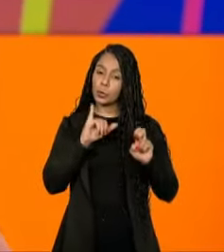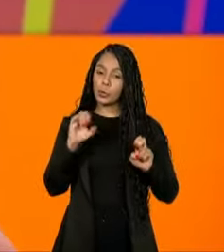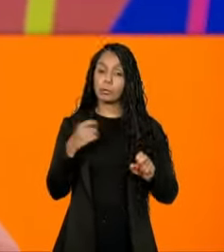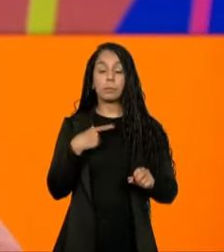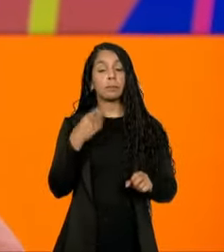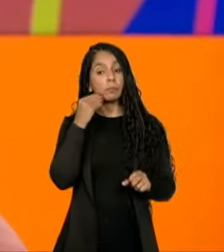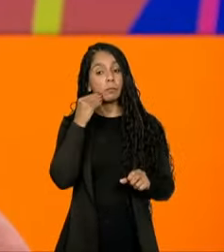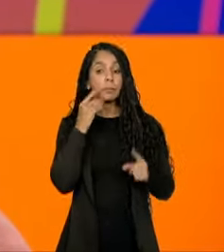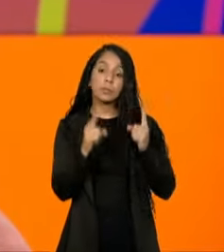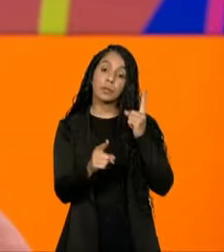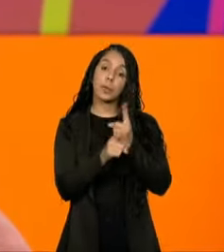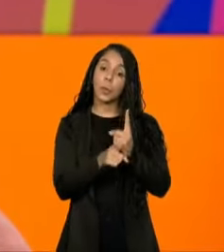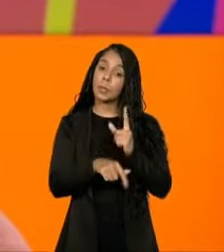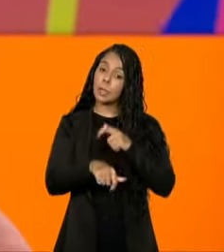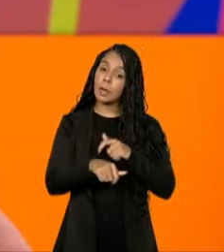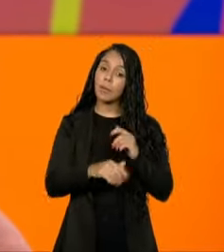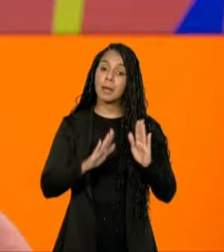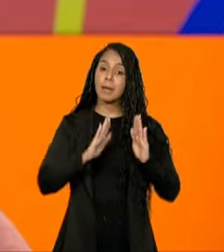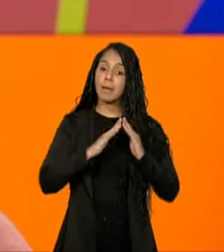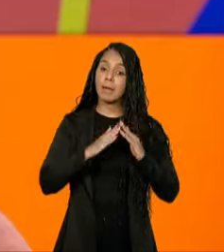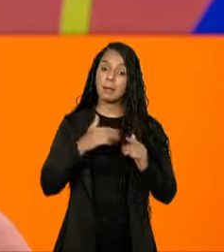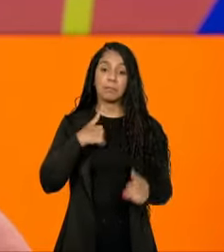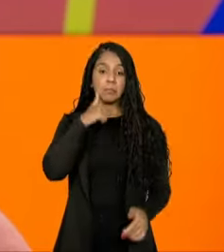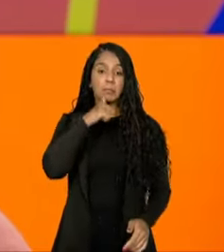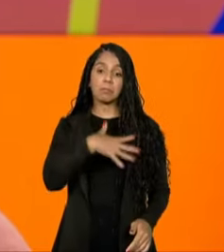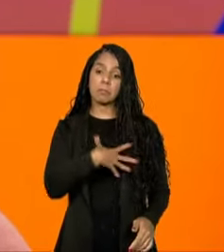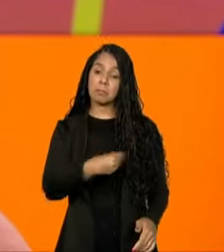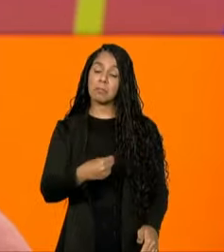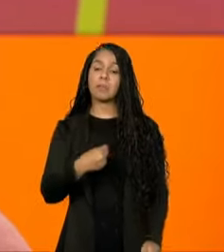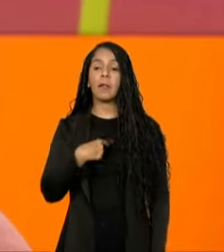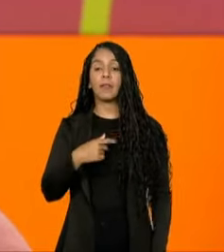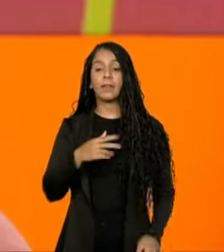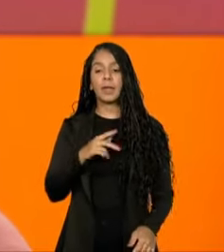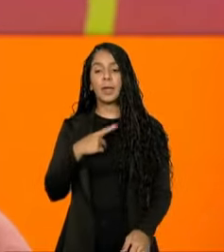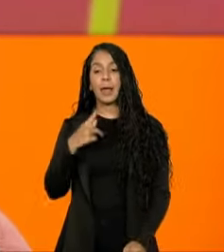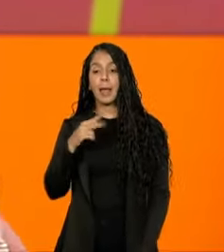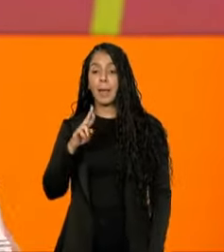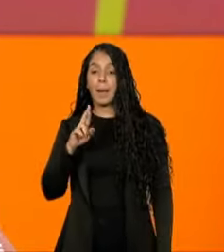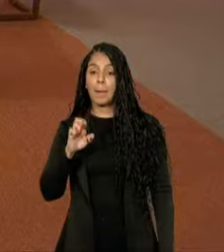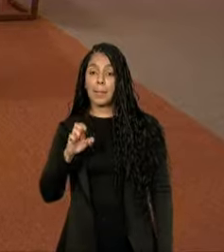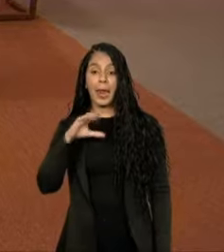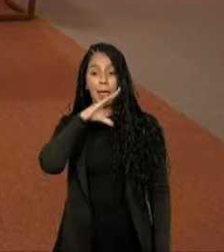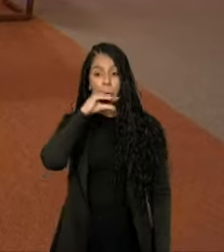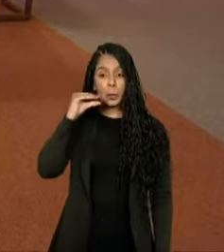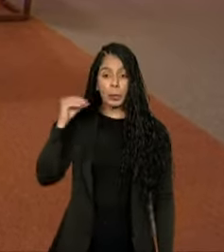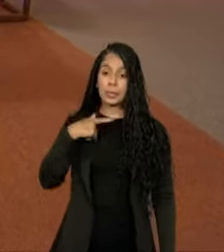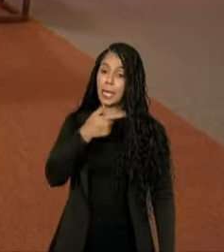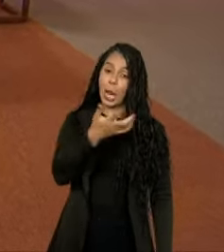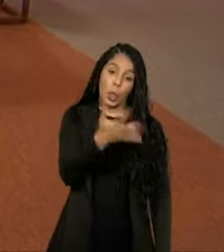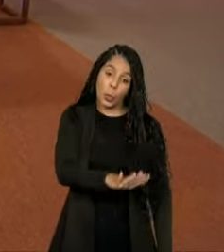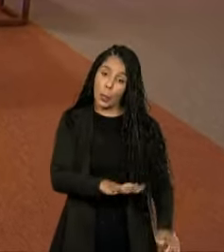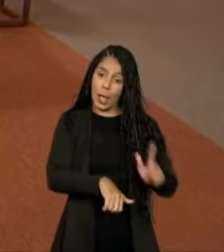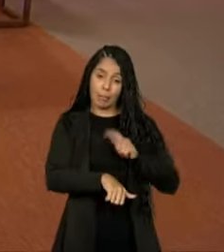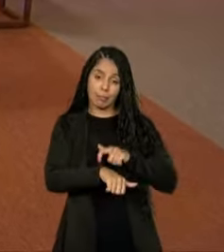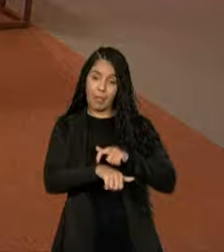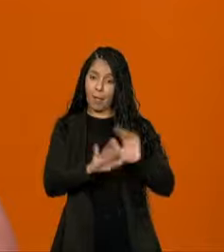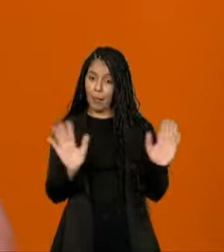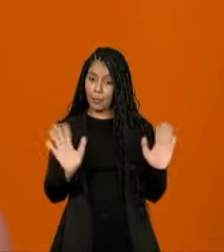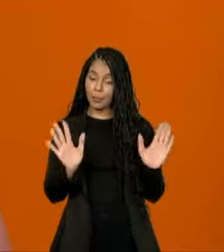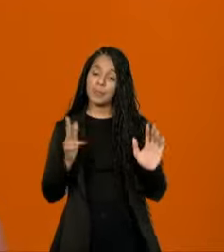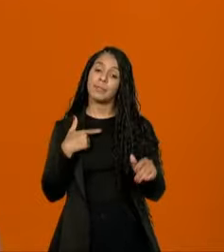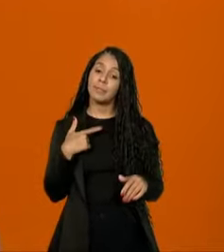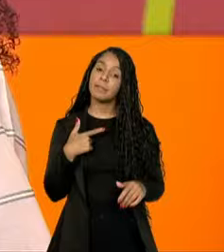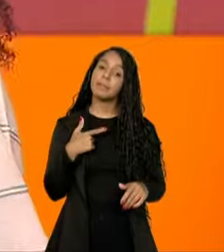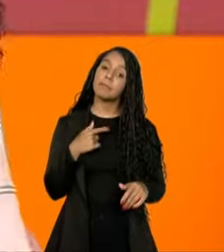encontrar esse tempo em casa, às vezes. E a minha filha está, assim, pré-adolescente também. Ela que não quer o ela tempo, que não, né, quer muito tempo. Mas aí